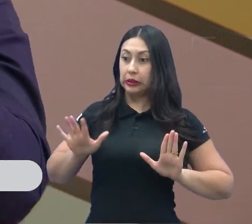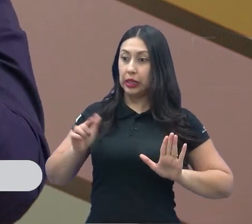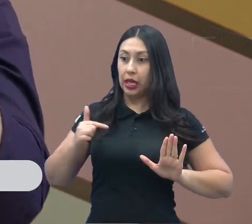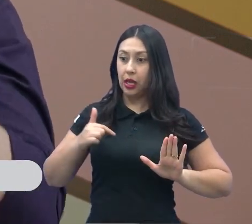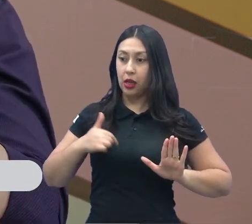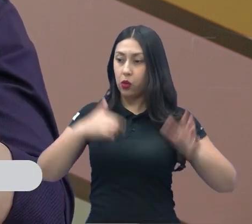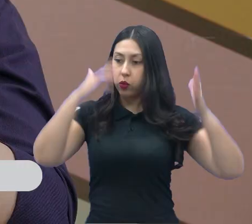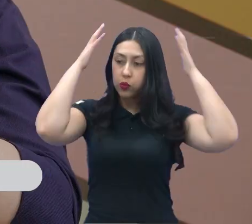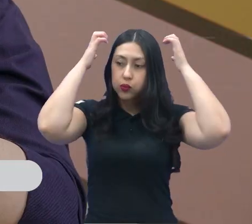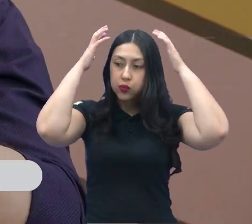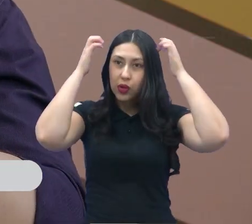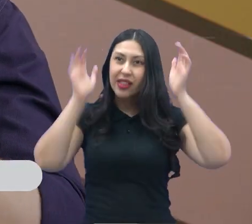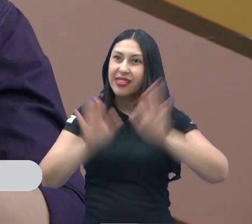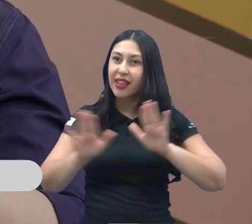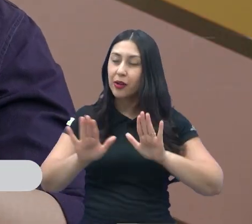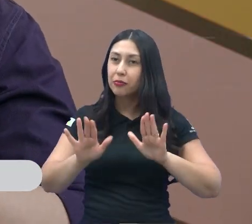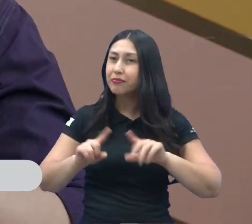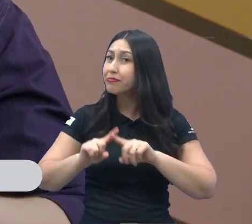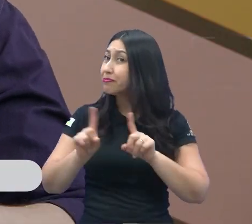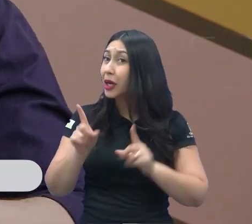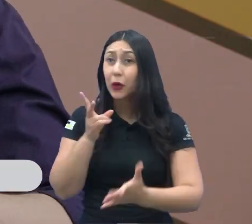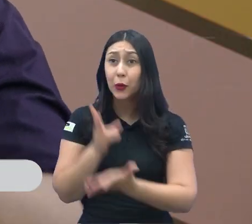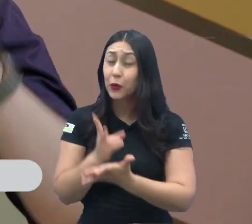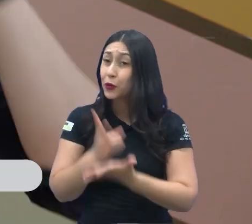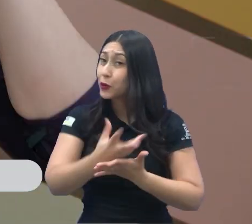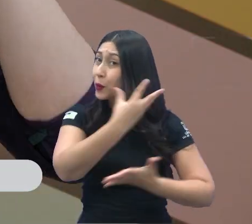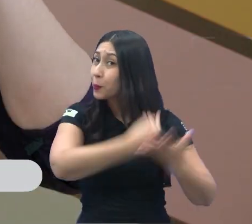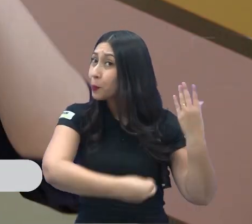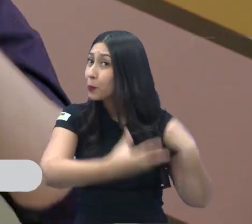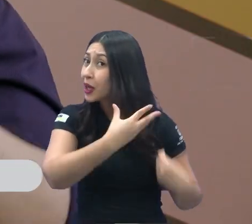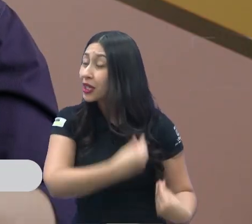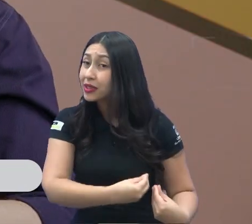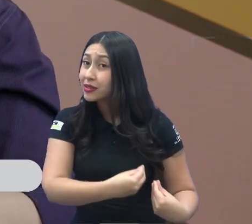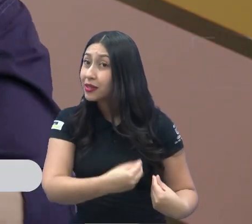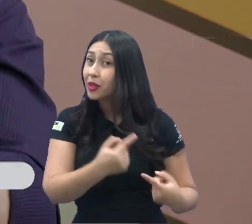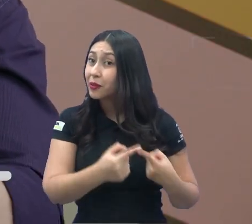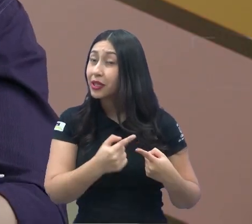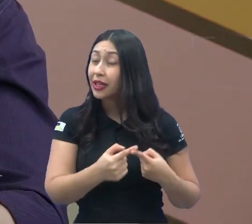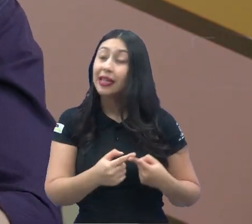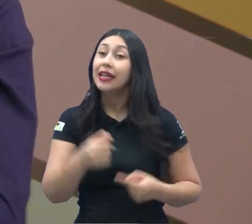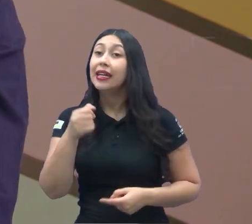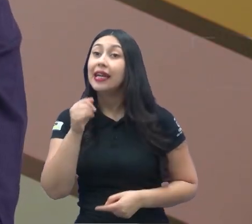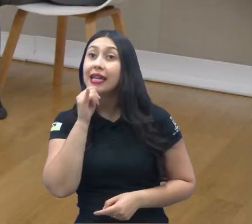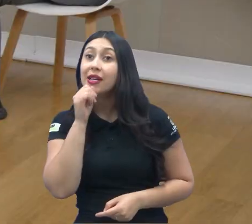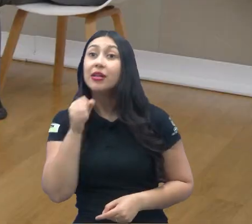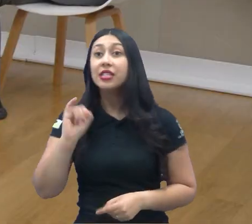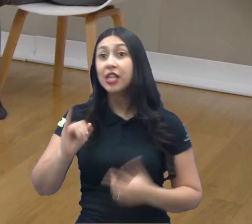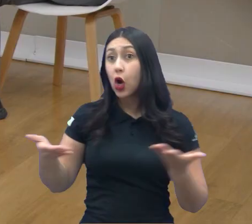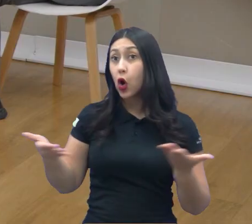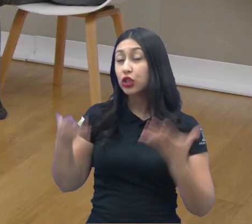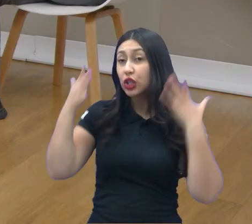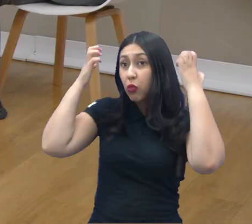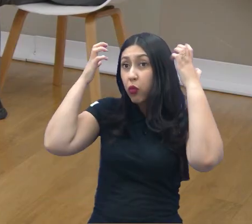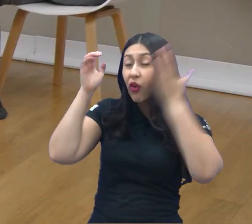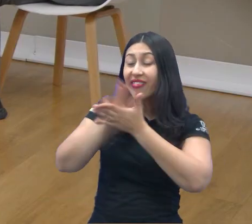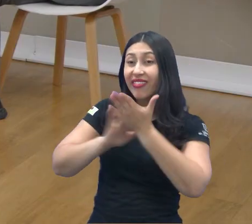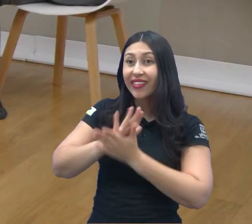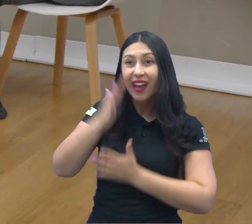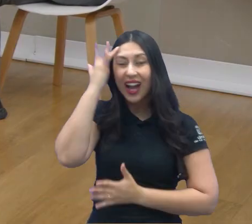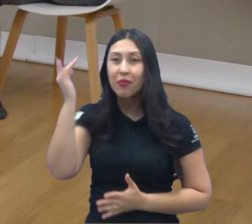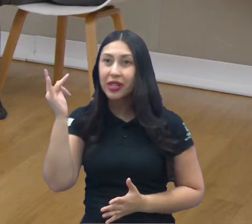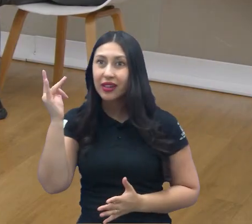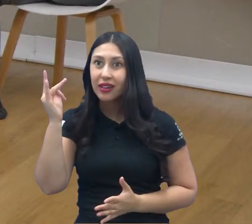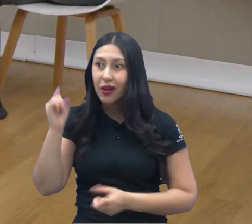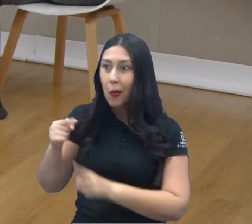vai acumulando. Então aí ela vai depois lavar no terceiro dia, vai cair muito mais. O susto vai ser maior. Vai ser maior, só que ele já ia cair de qualquer jeito. O problema